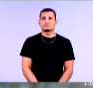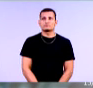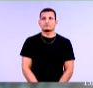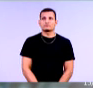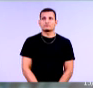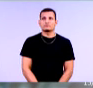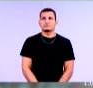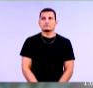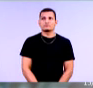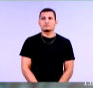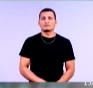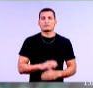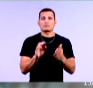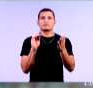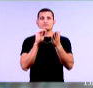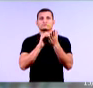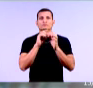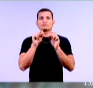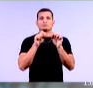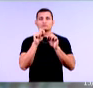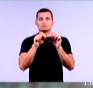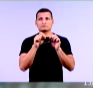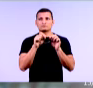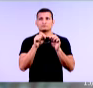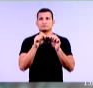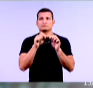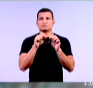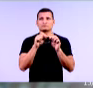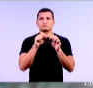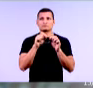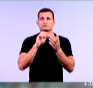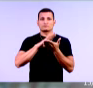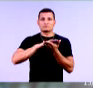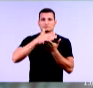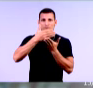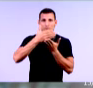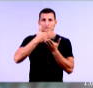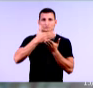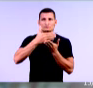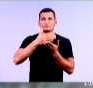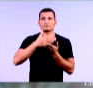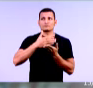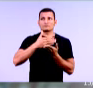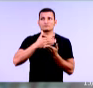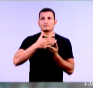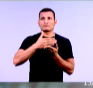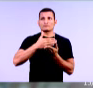Então vamos botar o que seria o que fala? Notebook. O notebook, né?